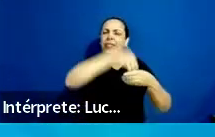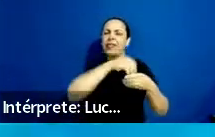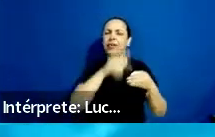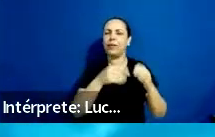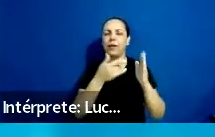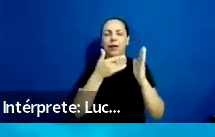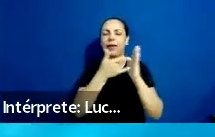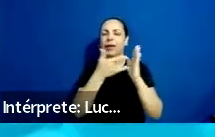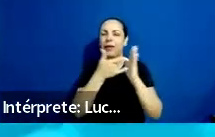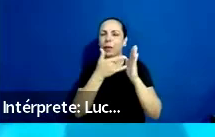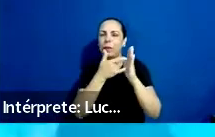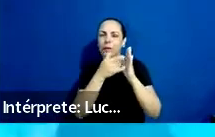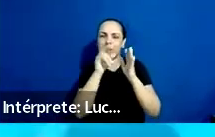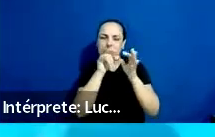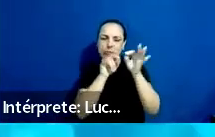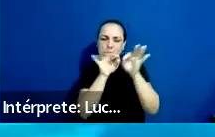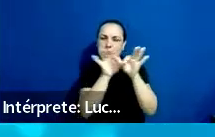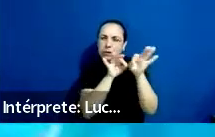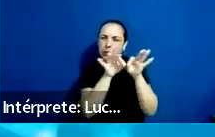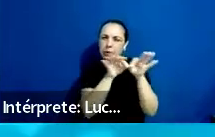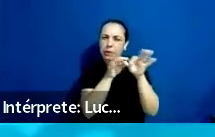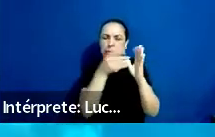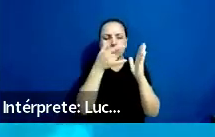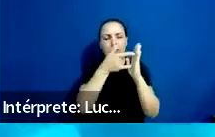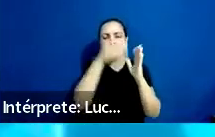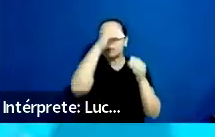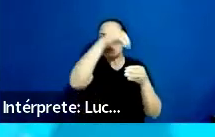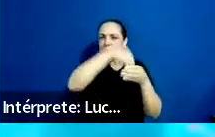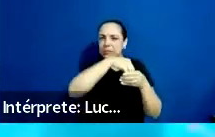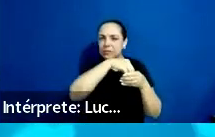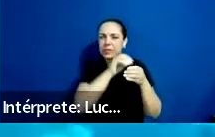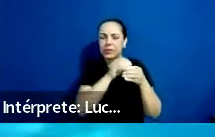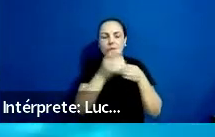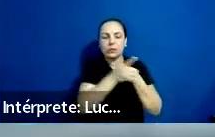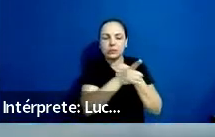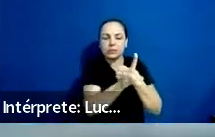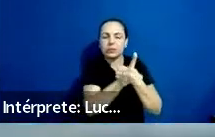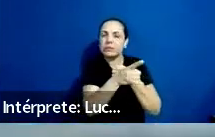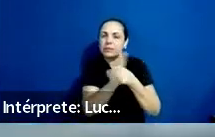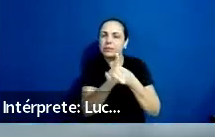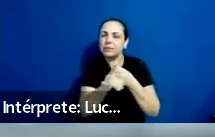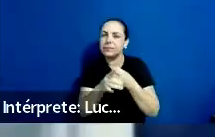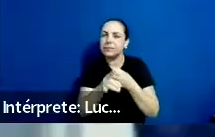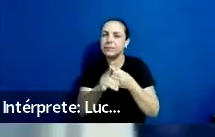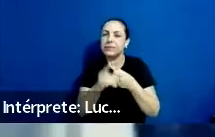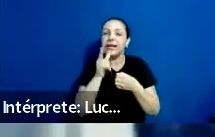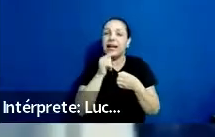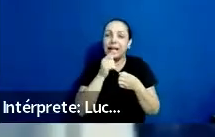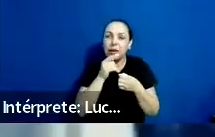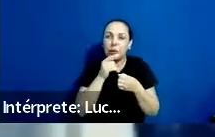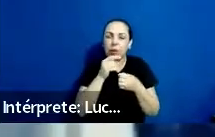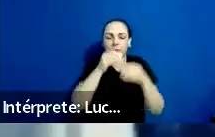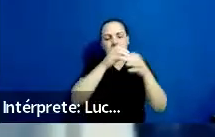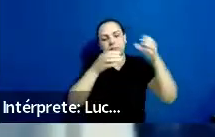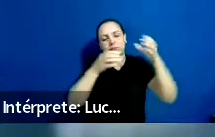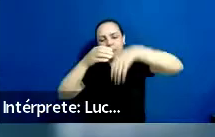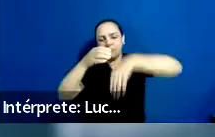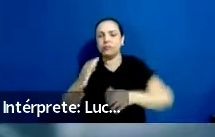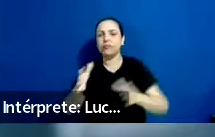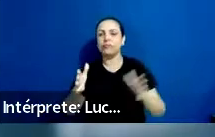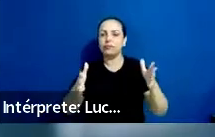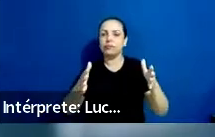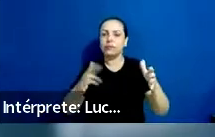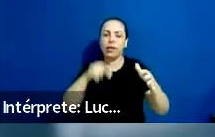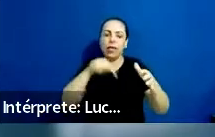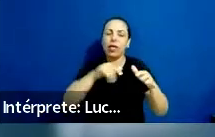modifica a estrutura molecular da água através de uma reação química chamada hidrólise. É simples. Sabe o que isso significa?